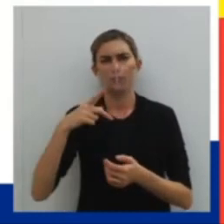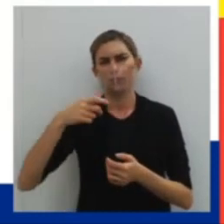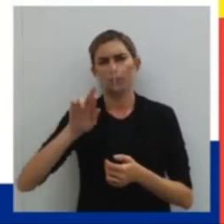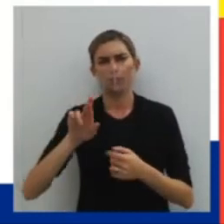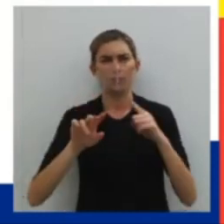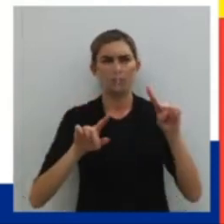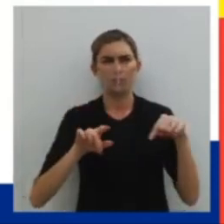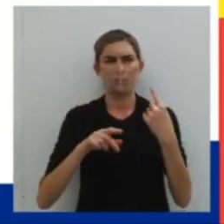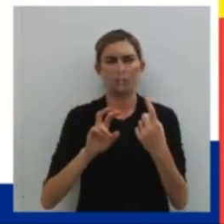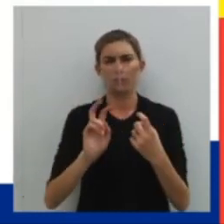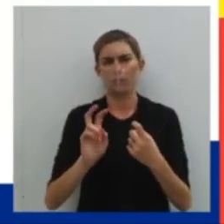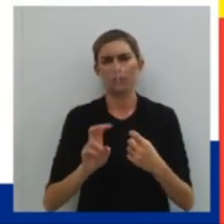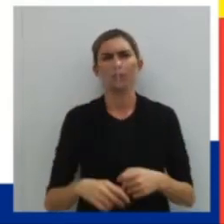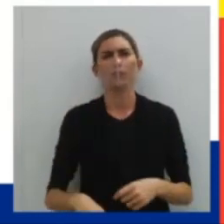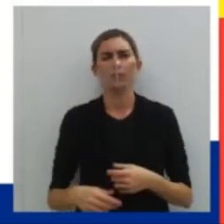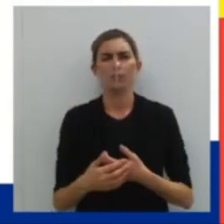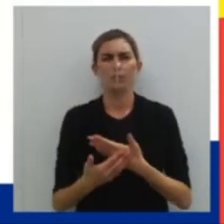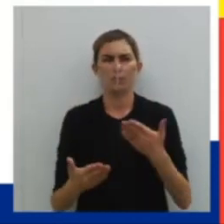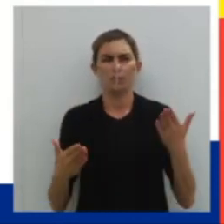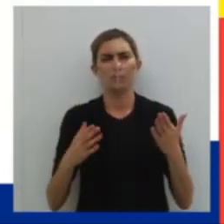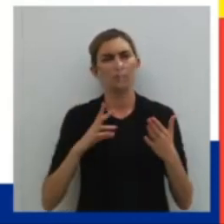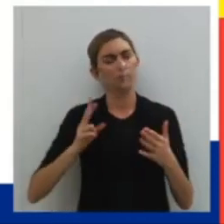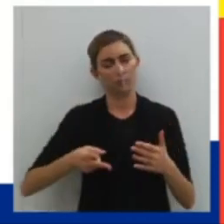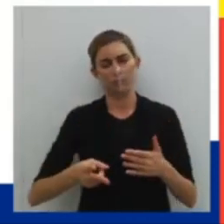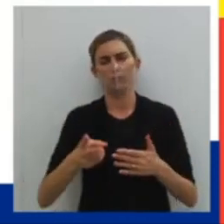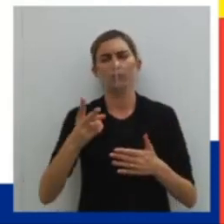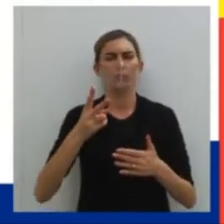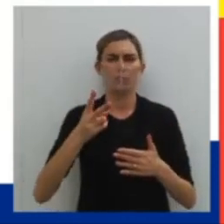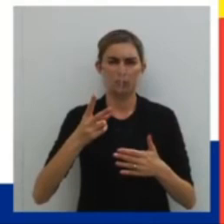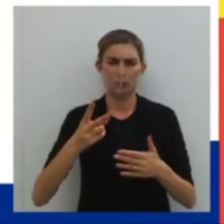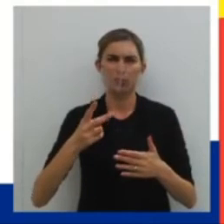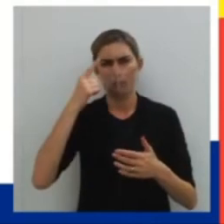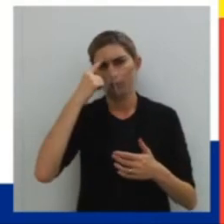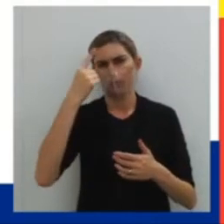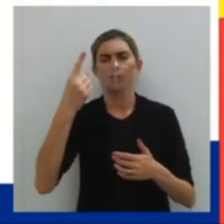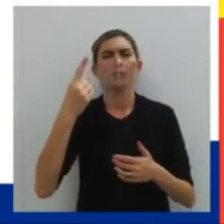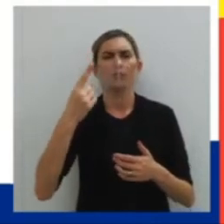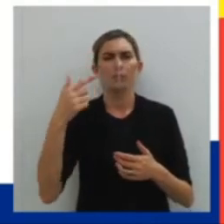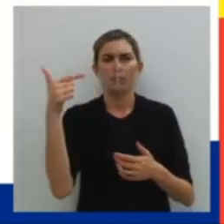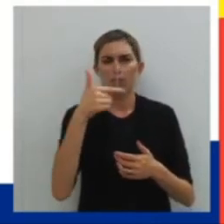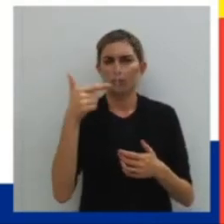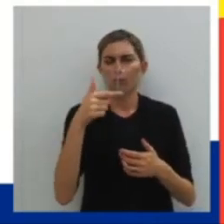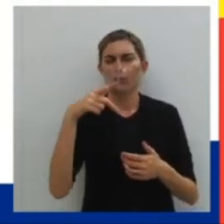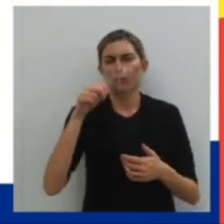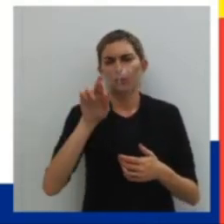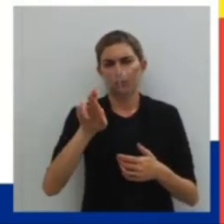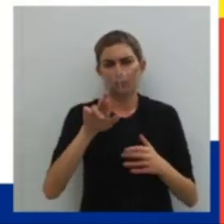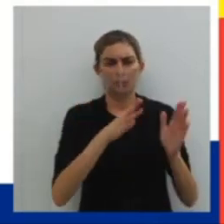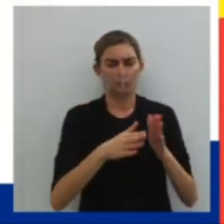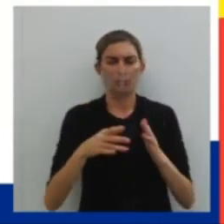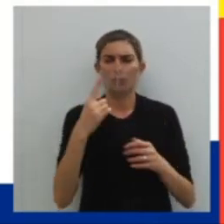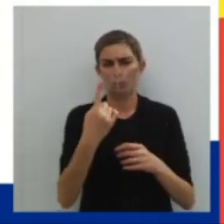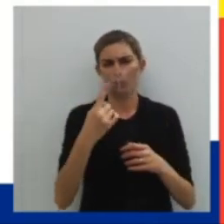ordenado inicial no produto cartesiano. E assim, a gente dá sequência à ideia. O segundo par ordenado é o elemento